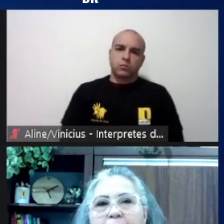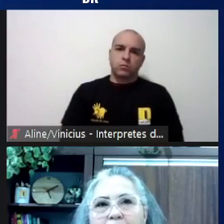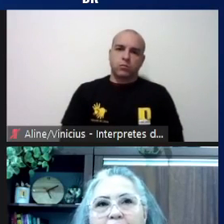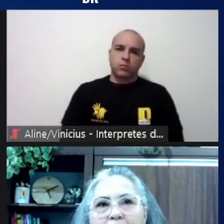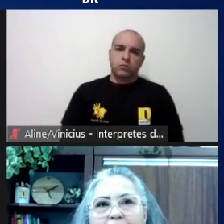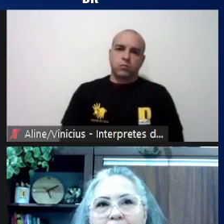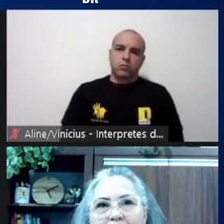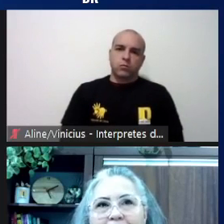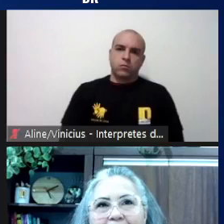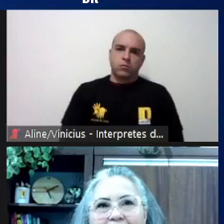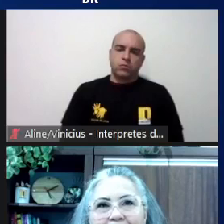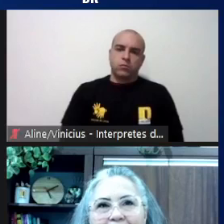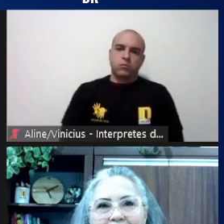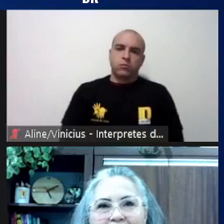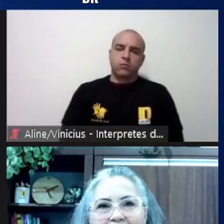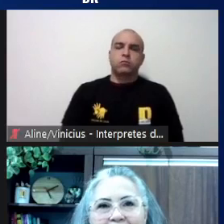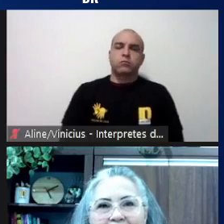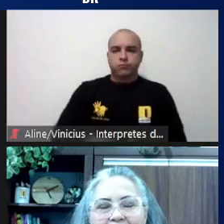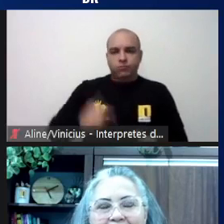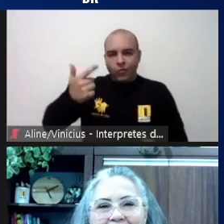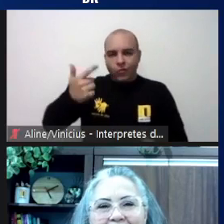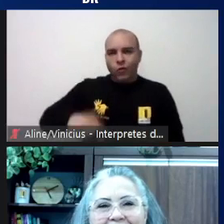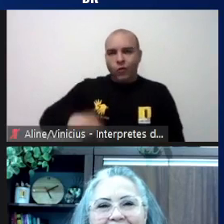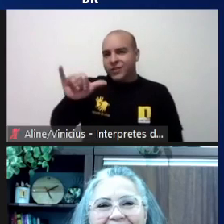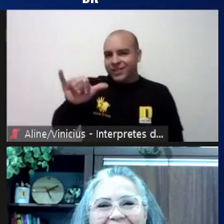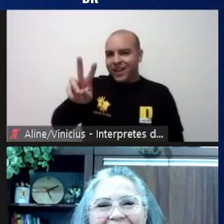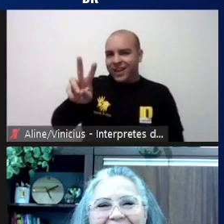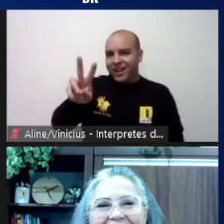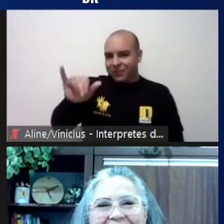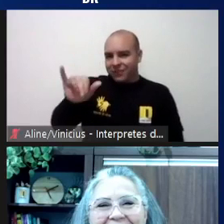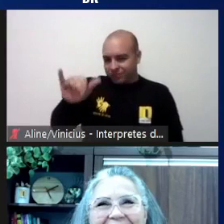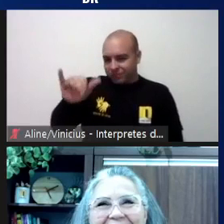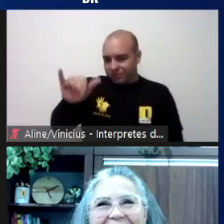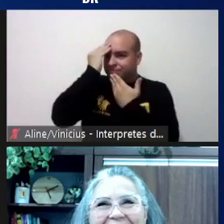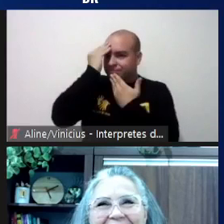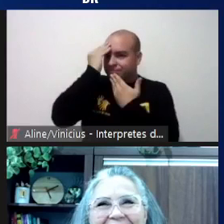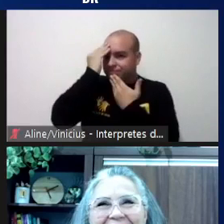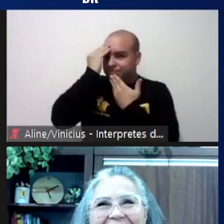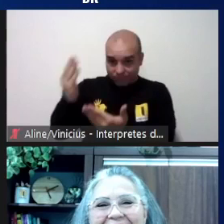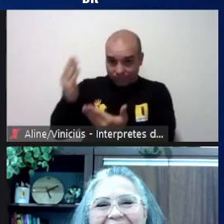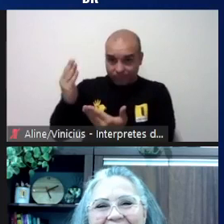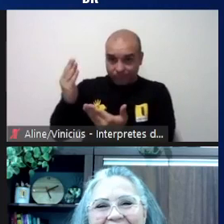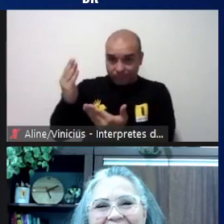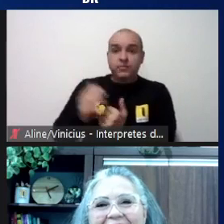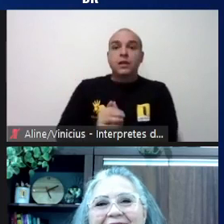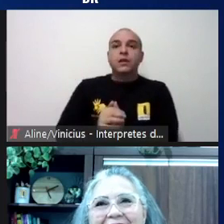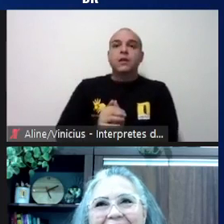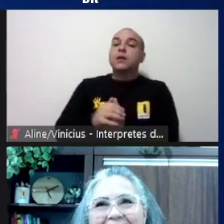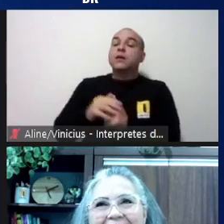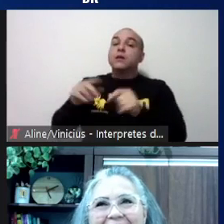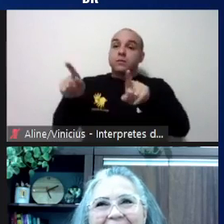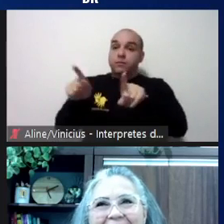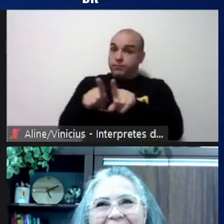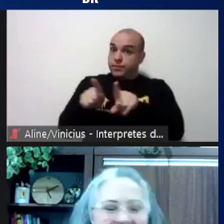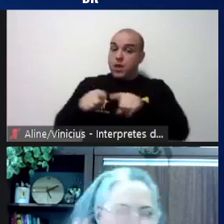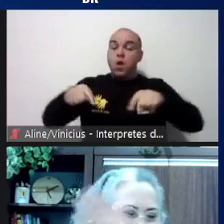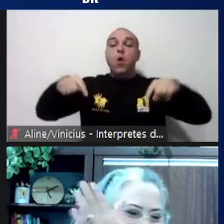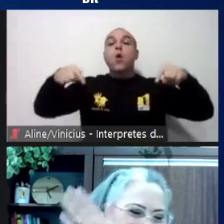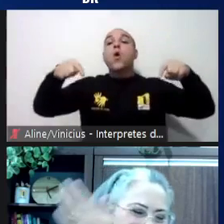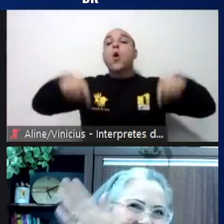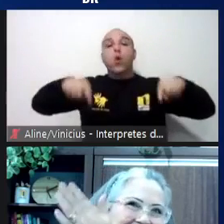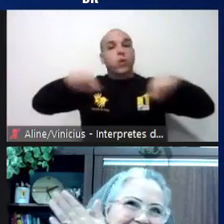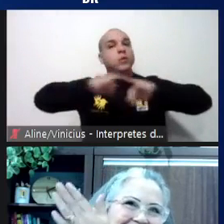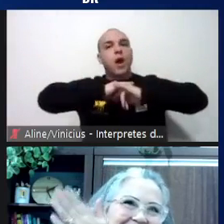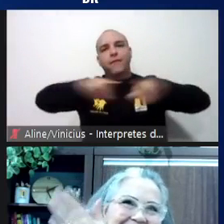social. Ive, muito obrigada. Eu gostaria de lembrar a todos que hoje é o nosso quarto dia da semana